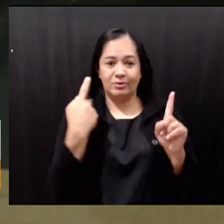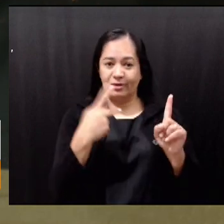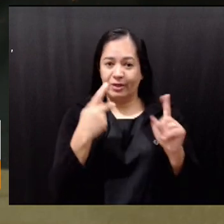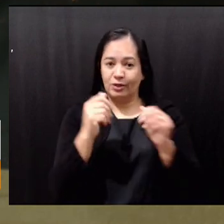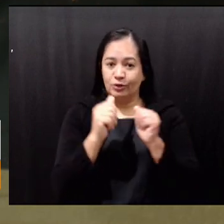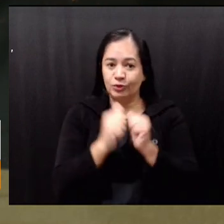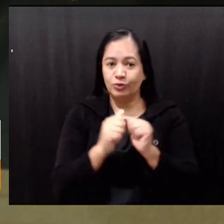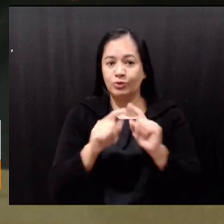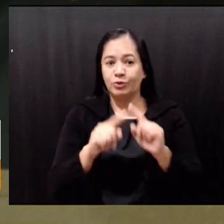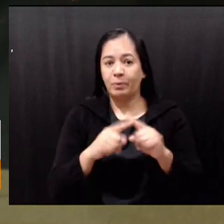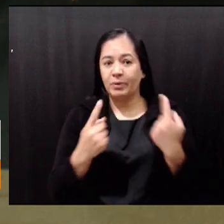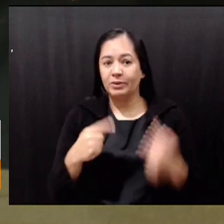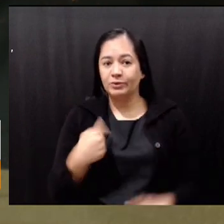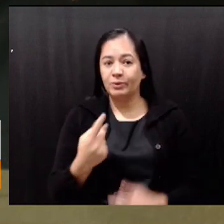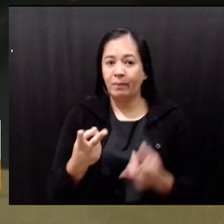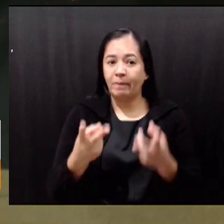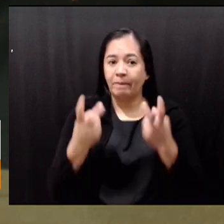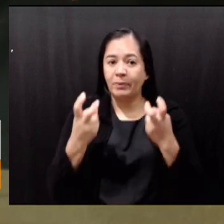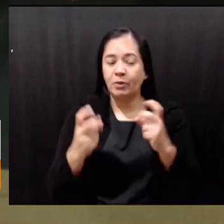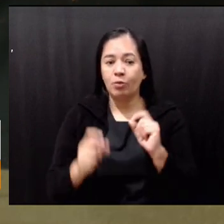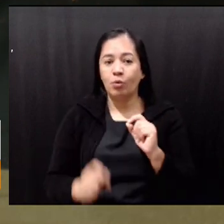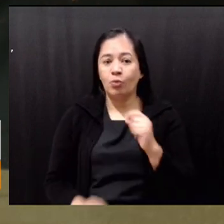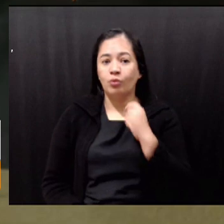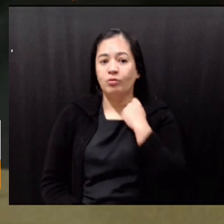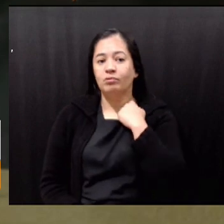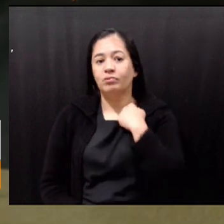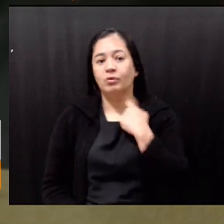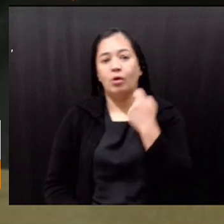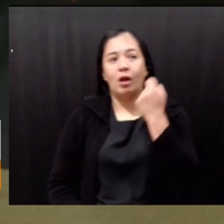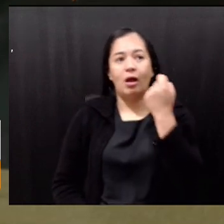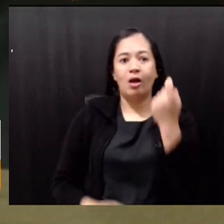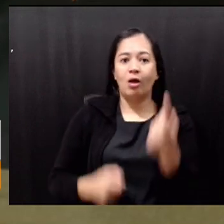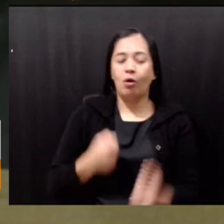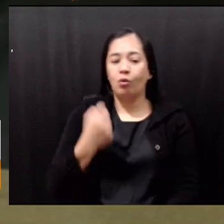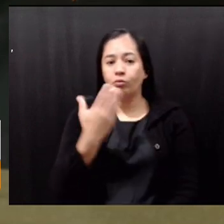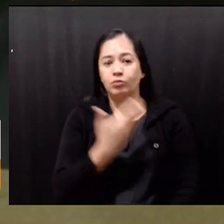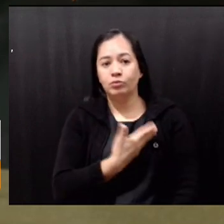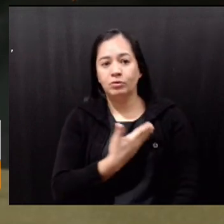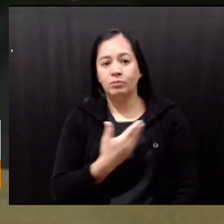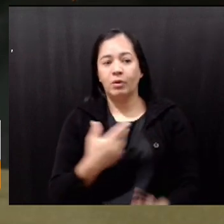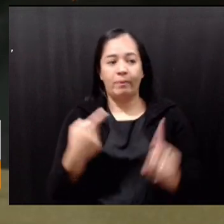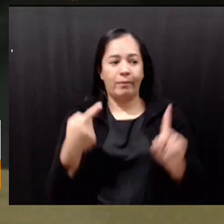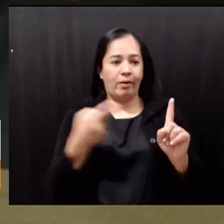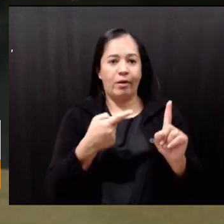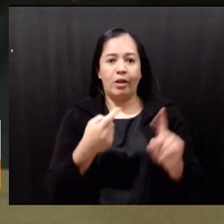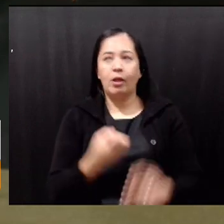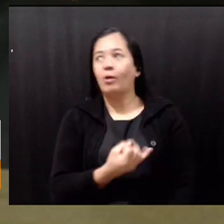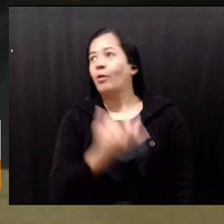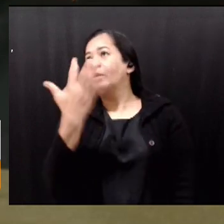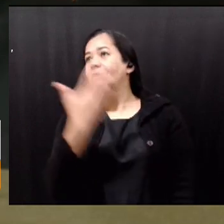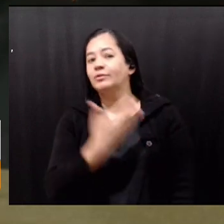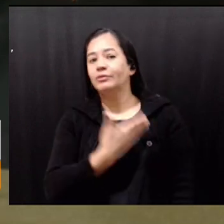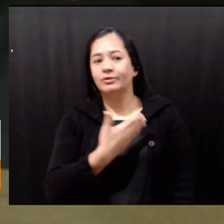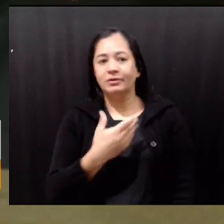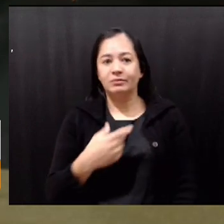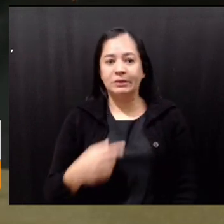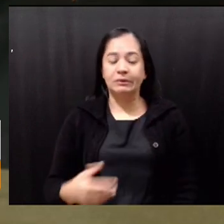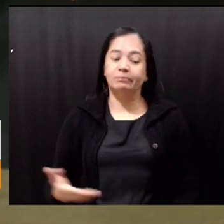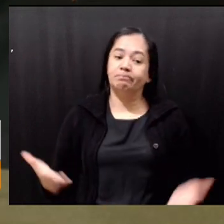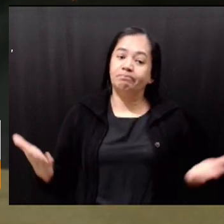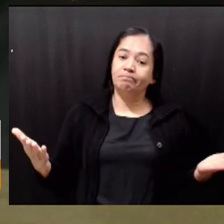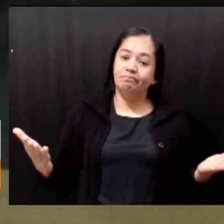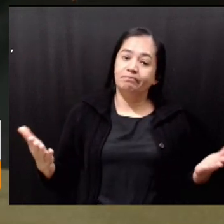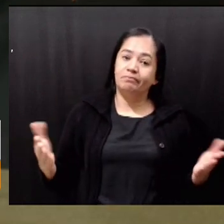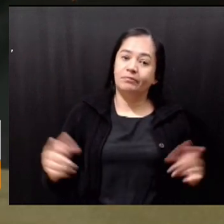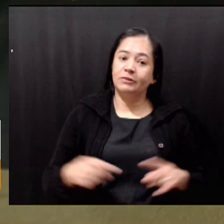que são alguns, né. Preta, imagina quantos amigos virtuais, né, mas quantos